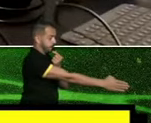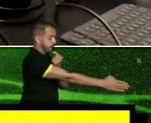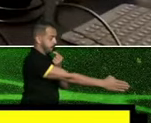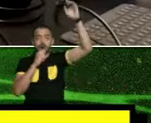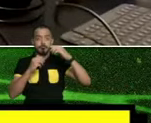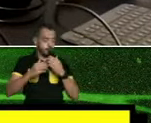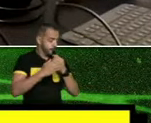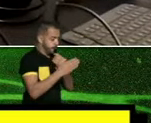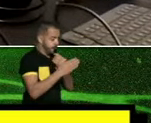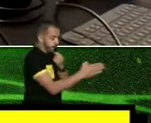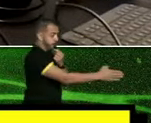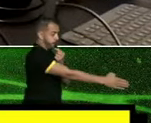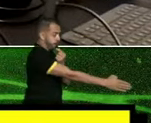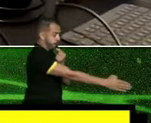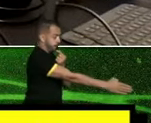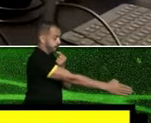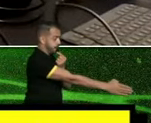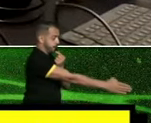é